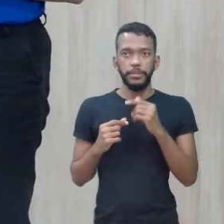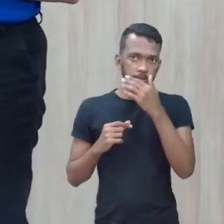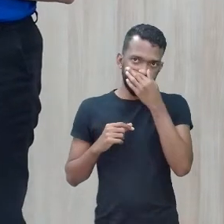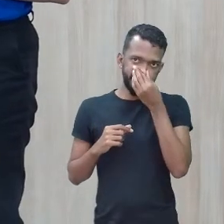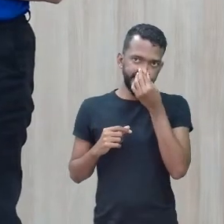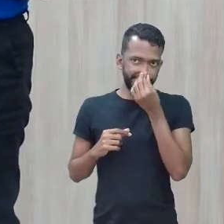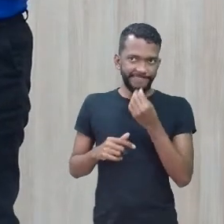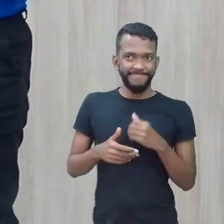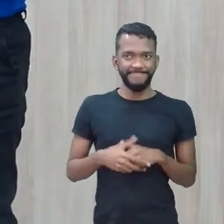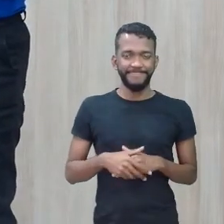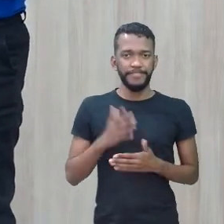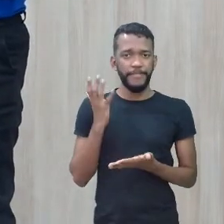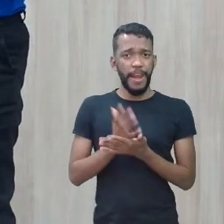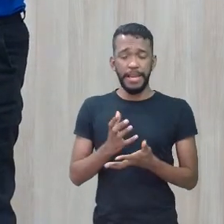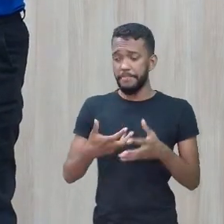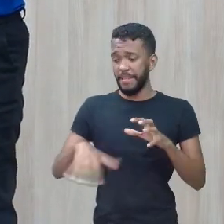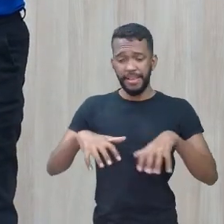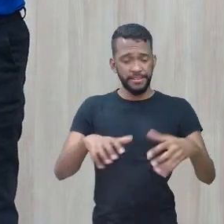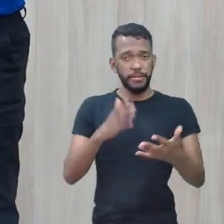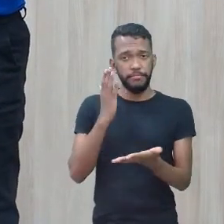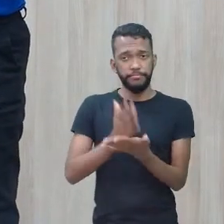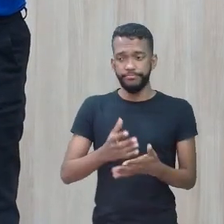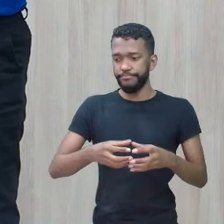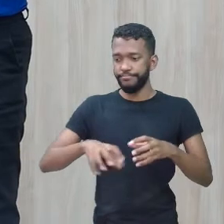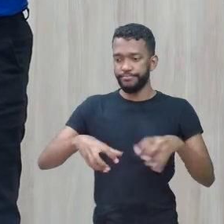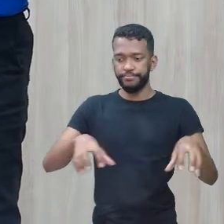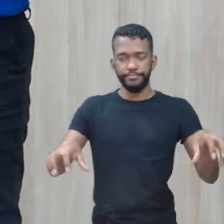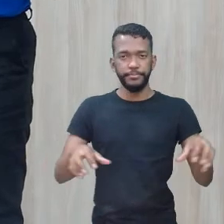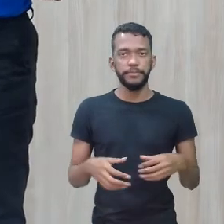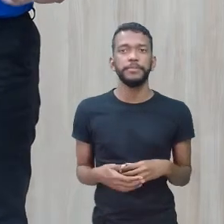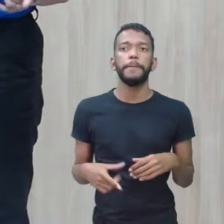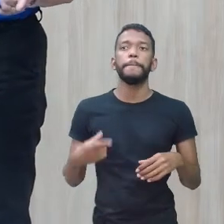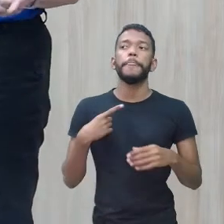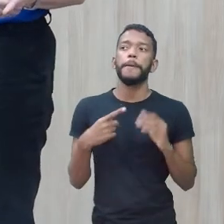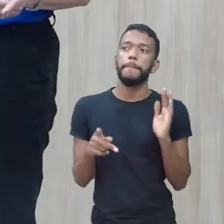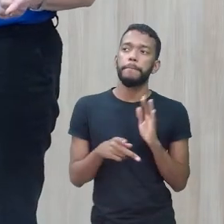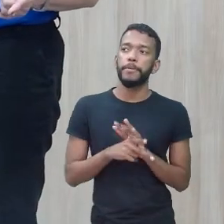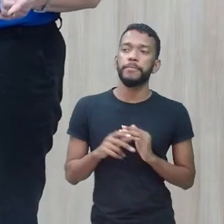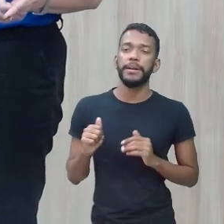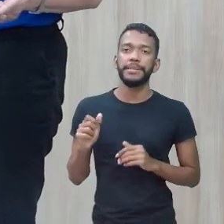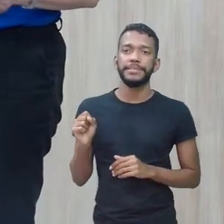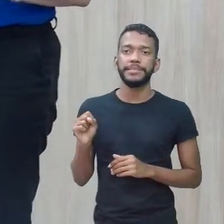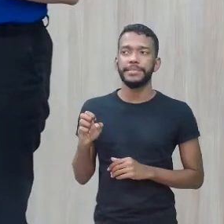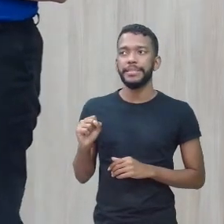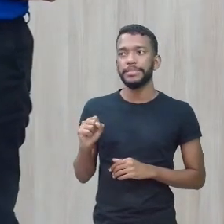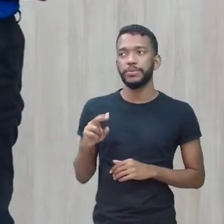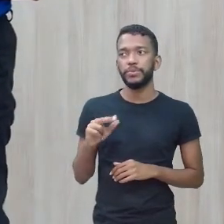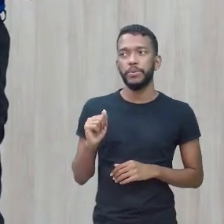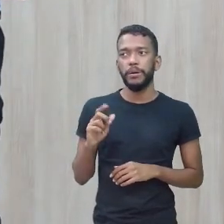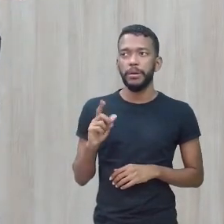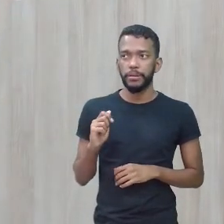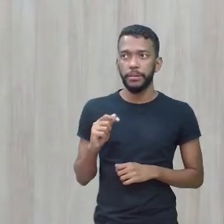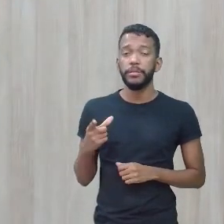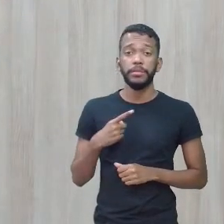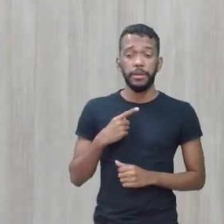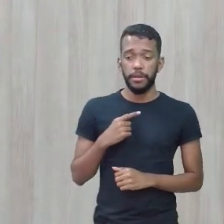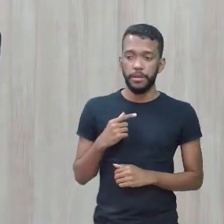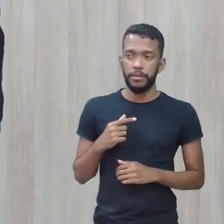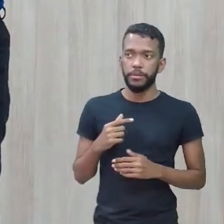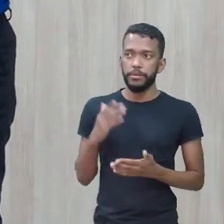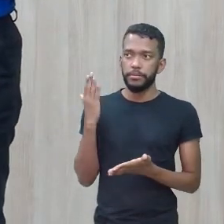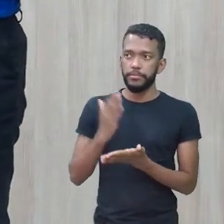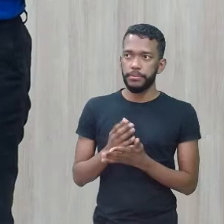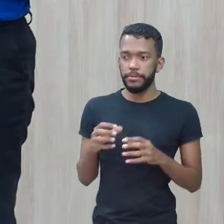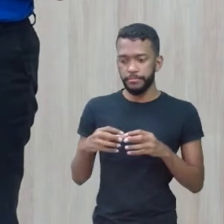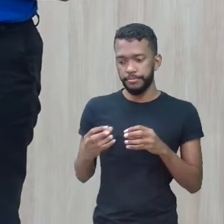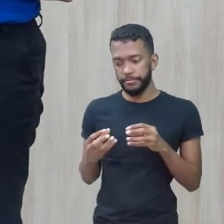bem interessante que a gente viu na primeira definição de reprodução assexuada. Então, o organismo, ele se parte